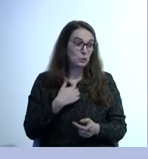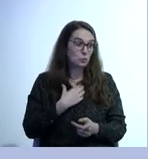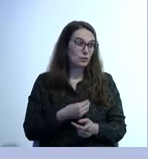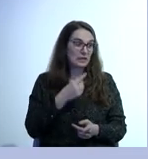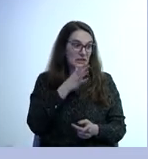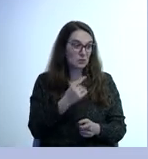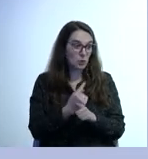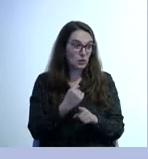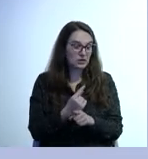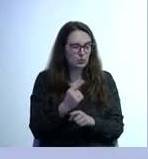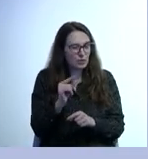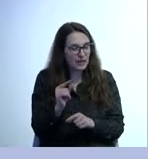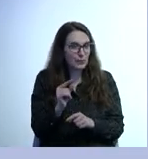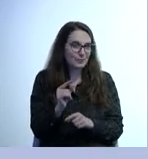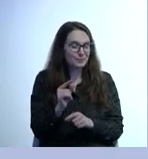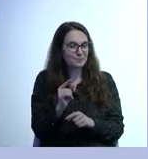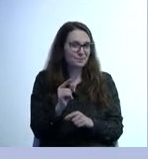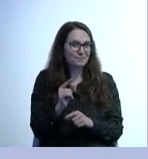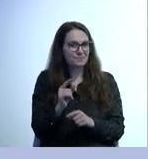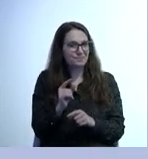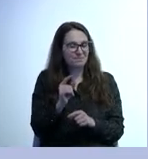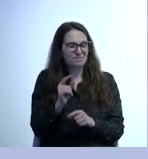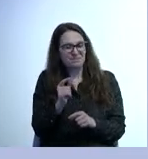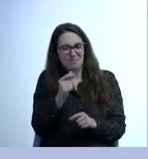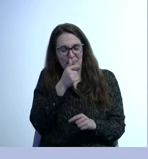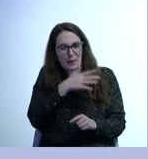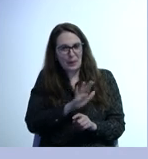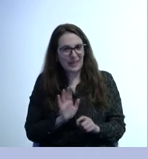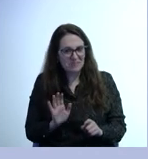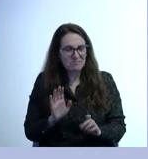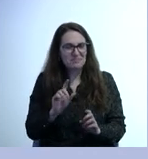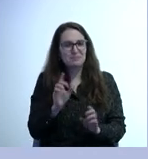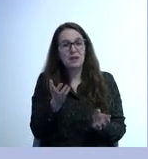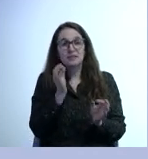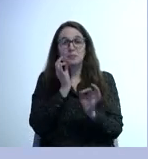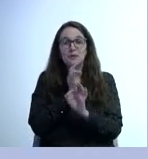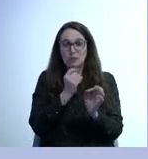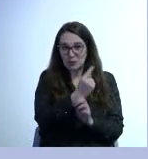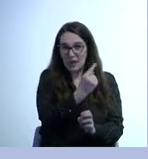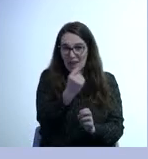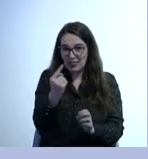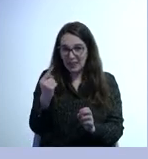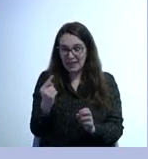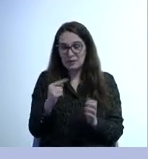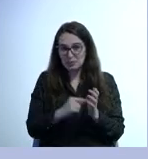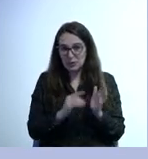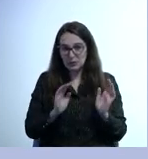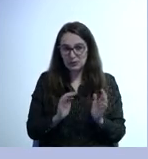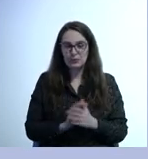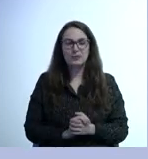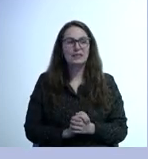de dizer uma coisa que é um pouco pirosa, mas que é maravilhosa em cada um dos seus pontos.